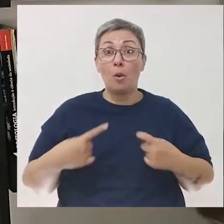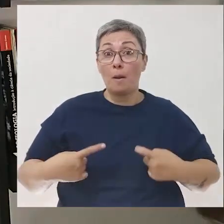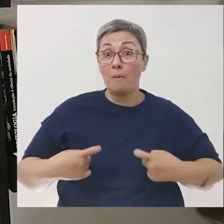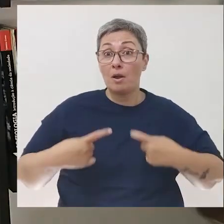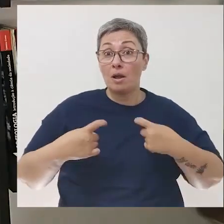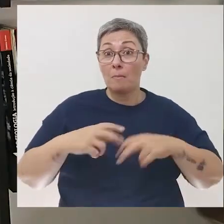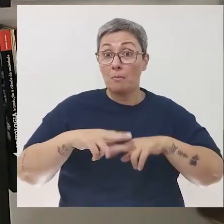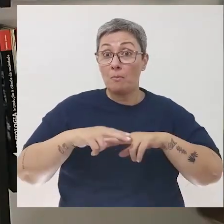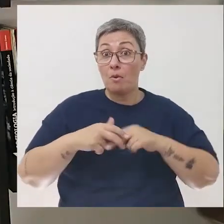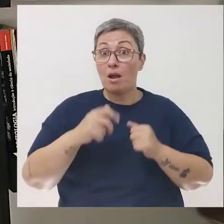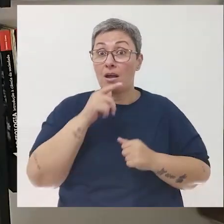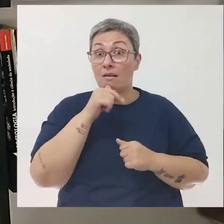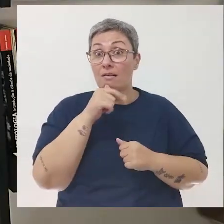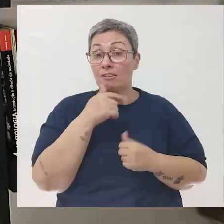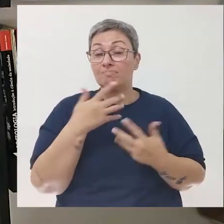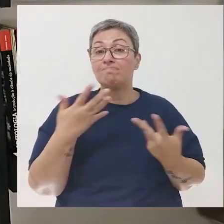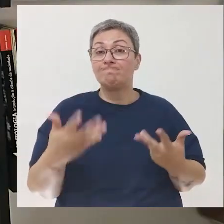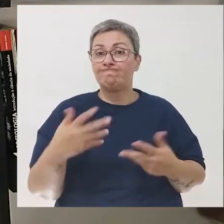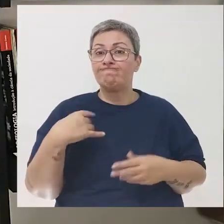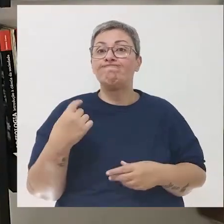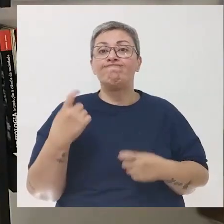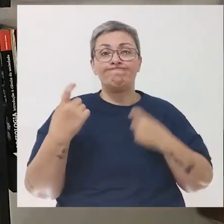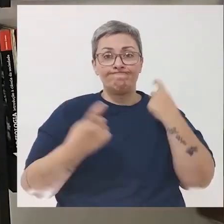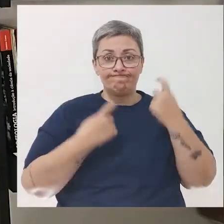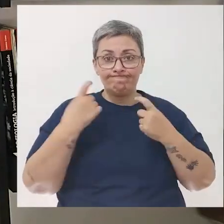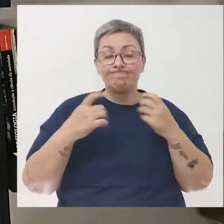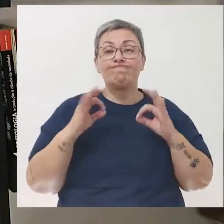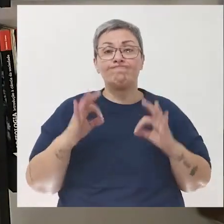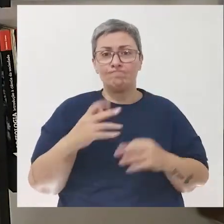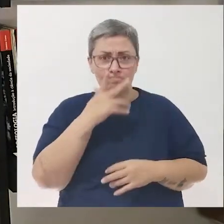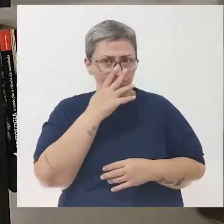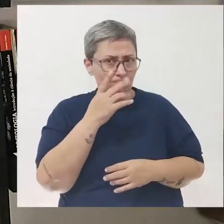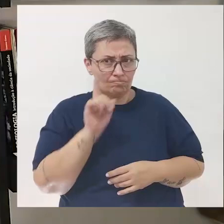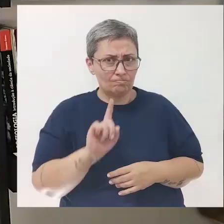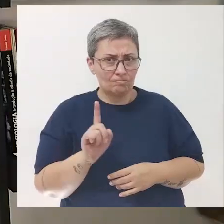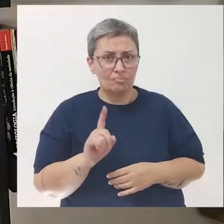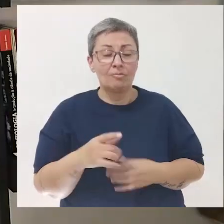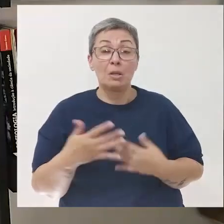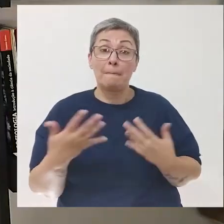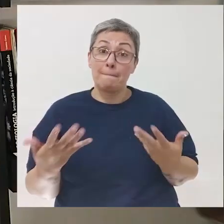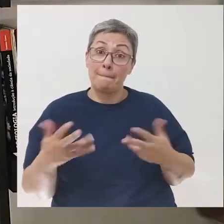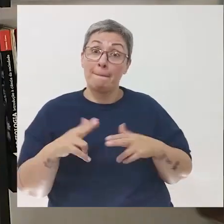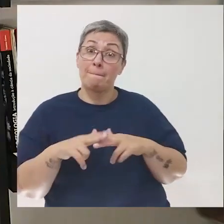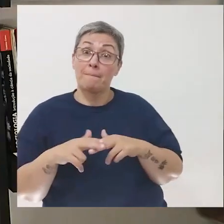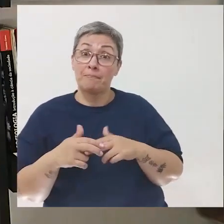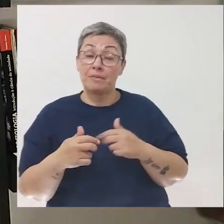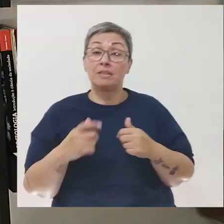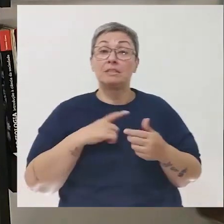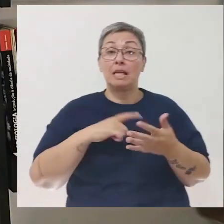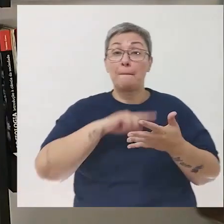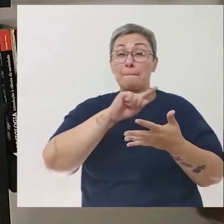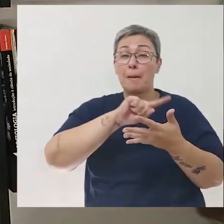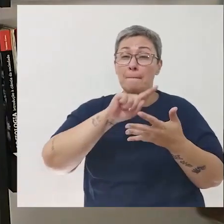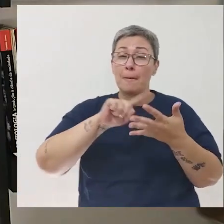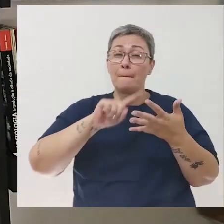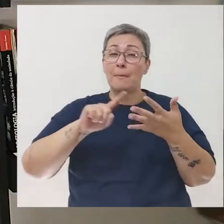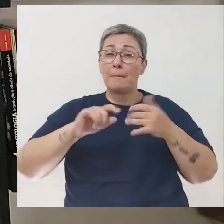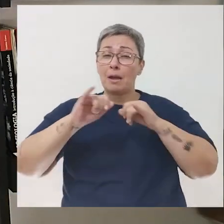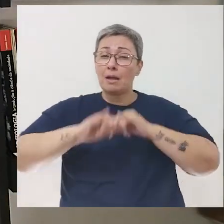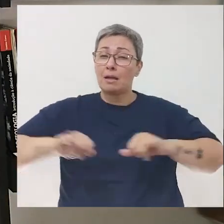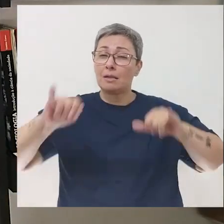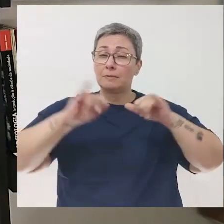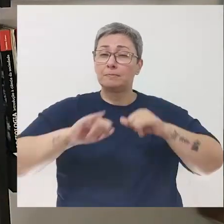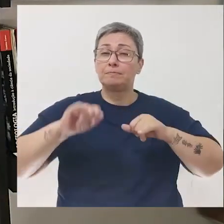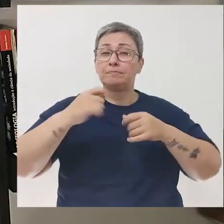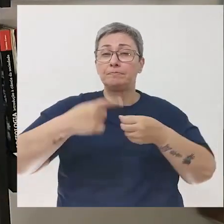guerra por água. E isso é muito preocupante. Vocês não acham? Por isso mesmo, existem várias campanhas nas